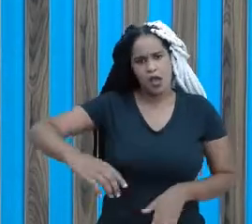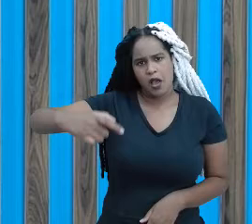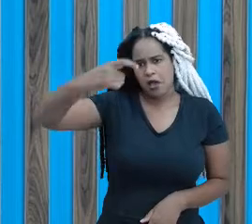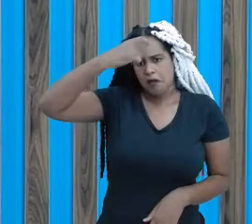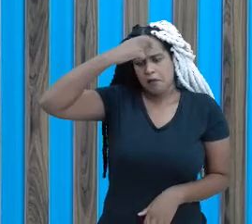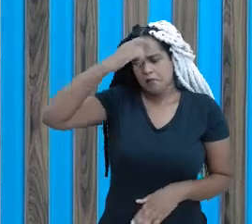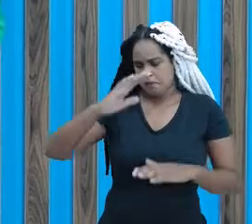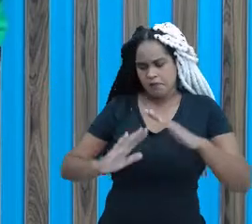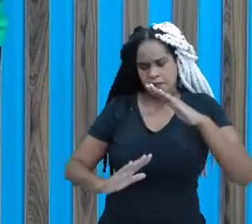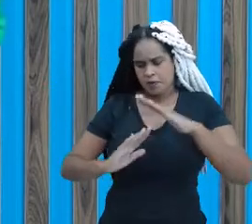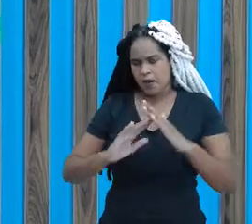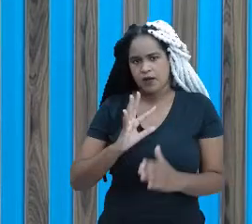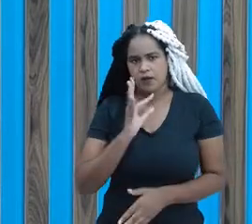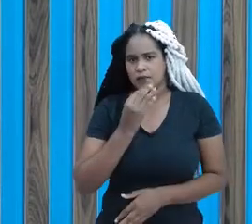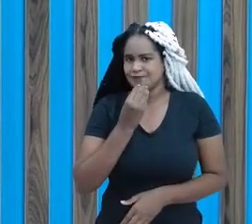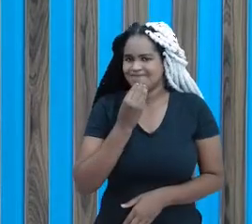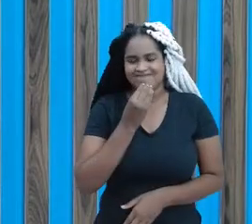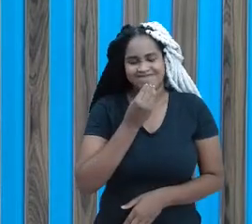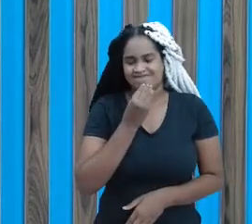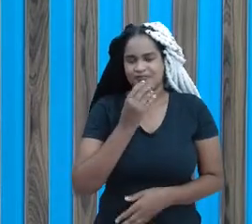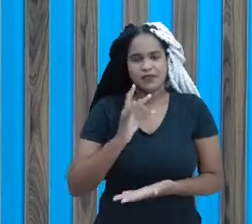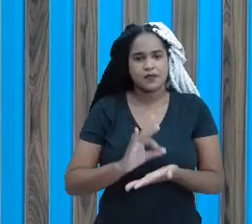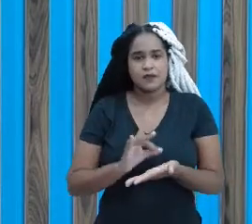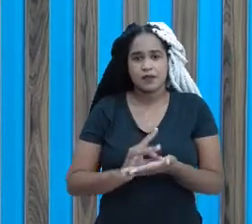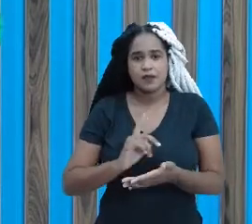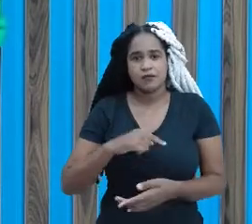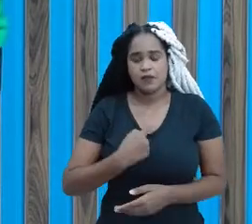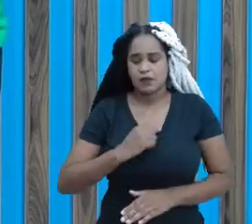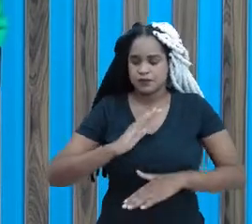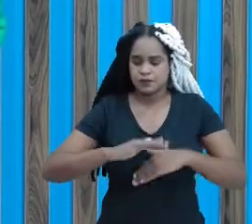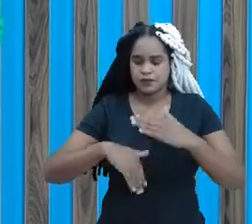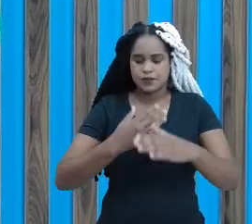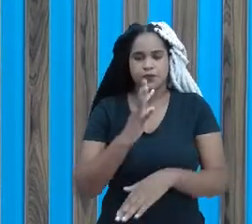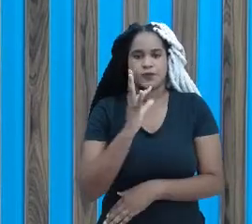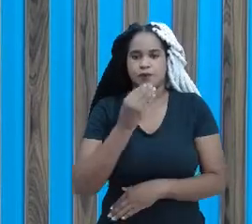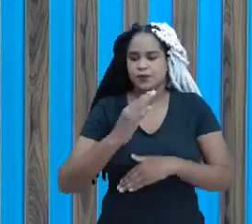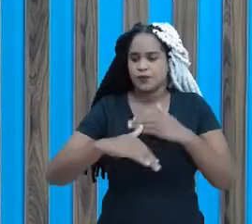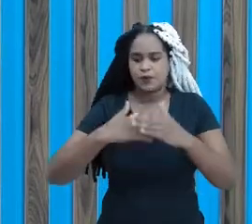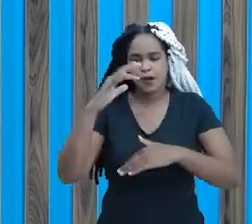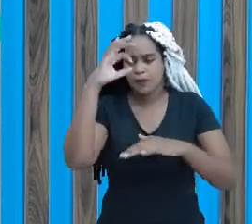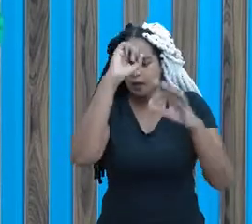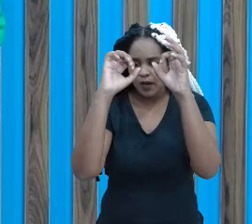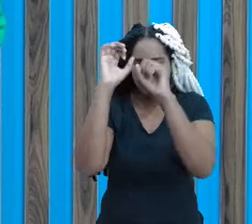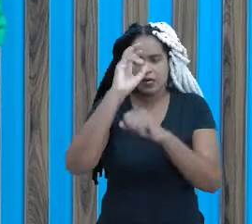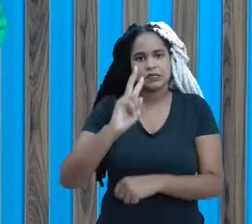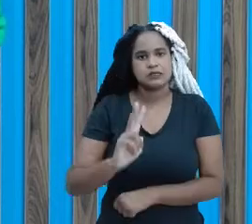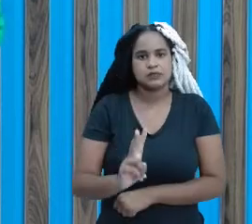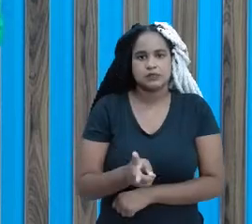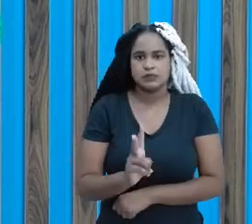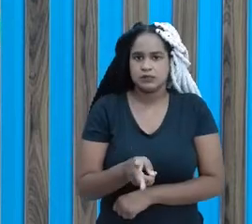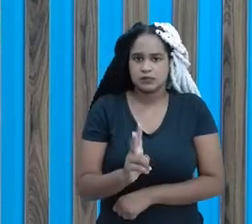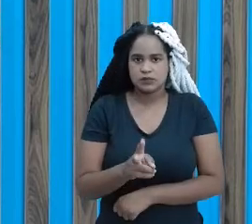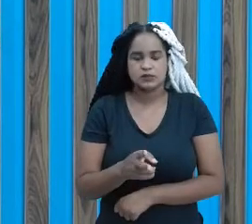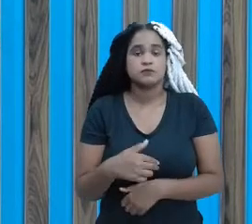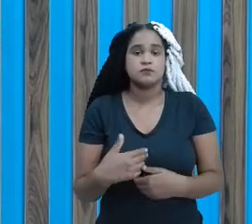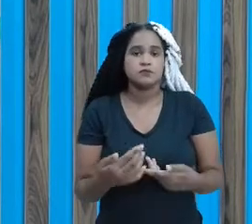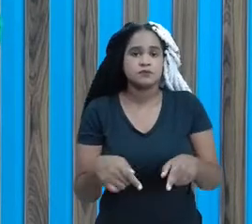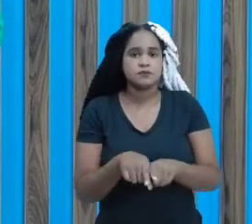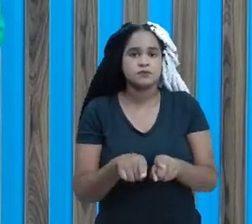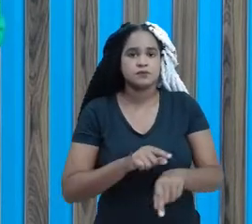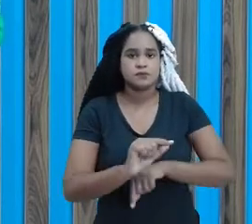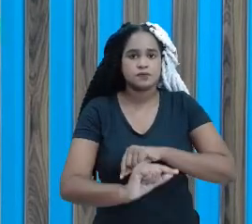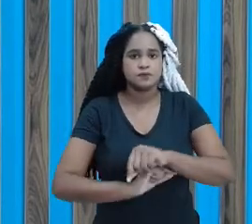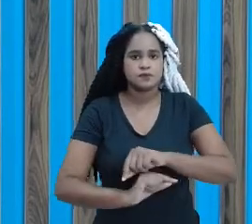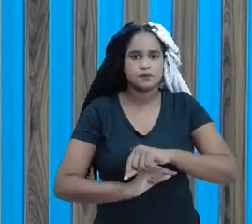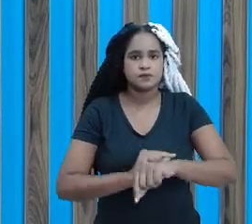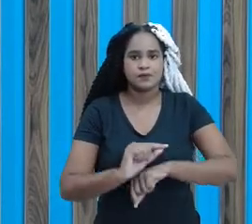sabe tudo. A gente vai estar em constante evolução, sempre aprendendo alguma coisa nova. E muito mais